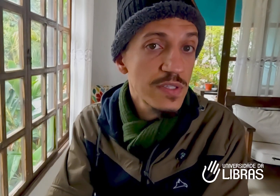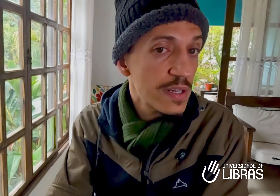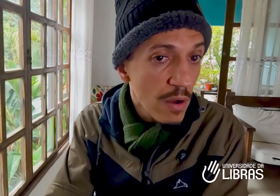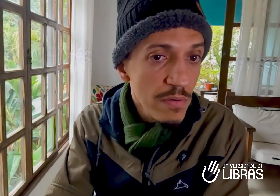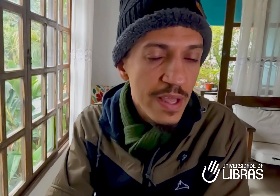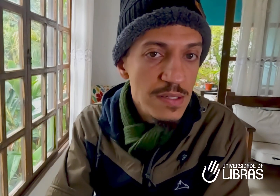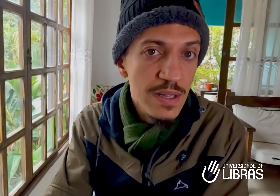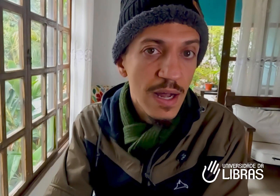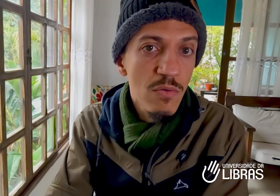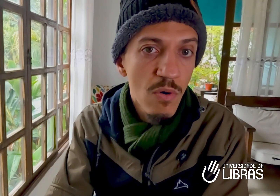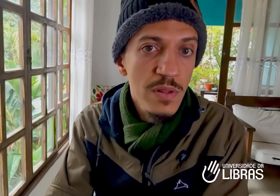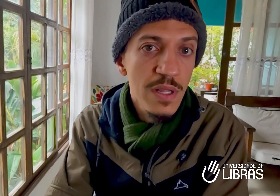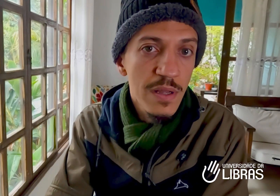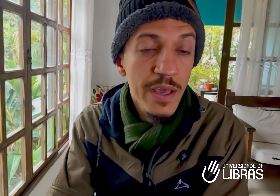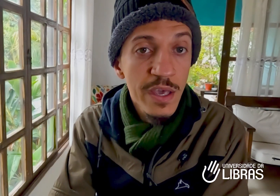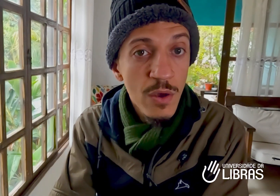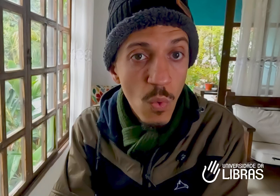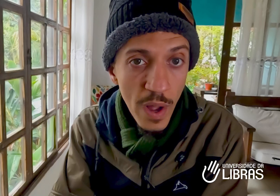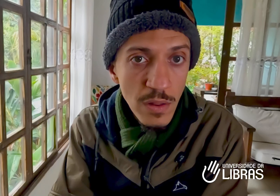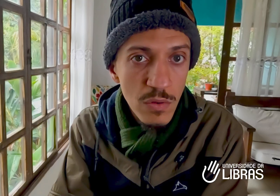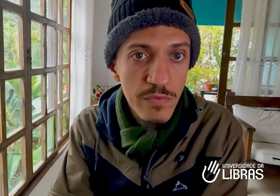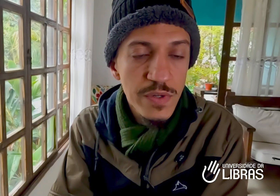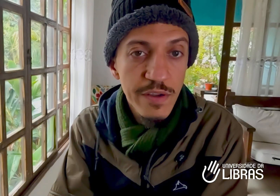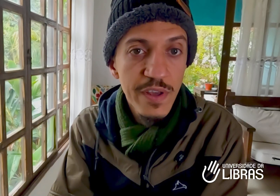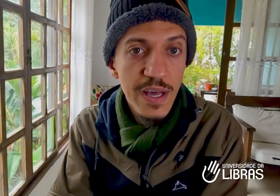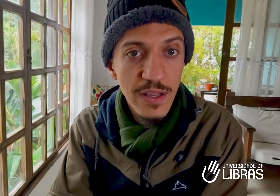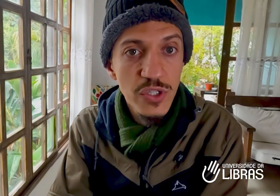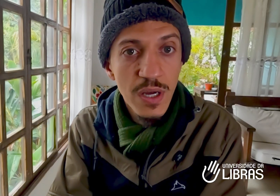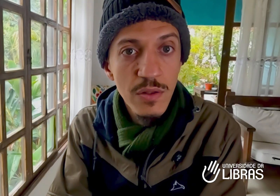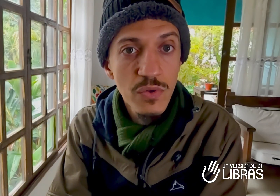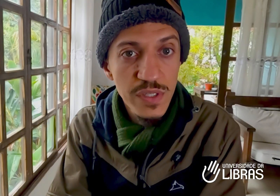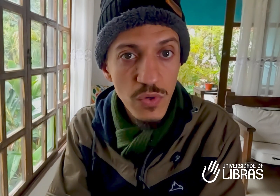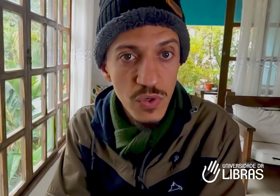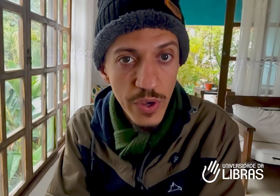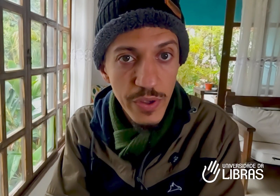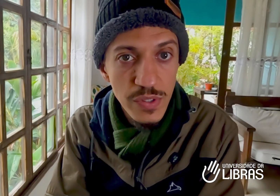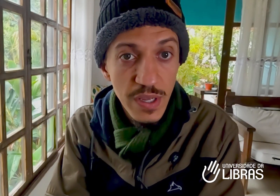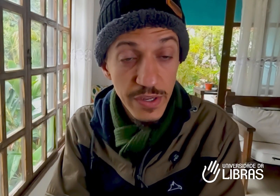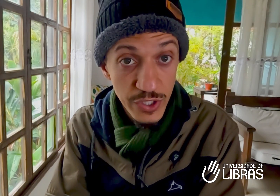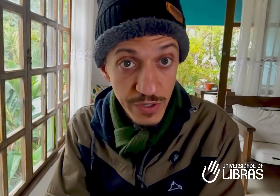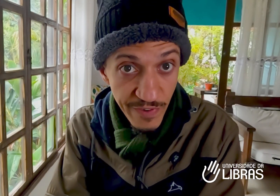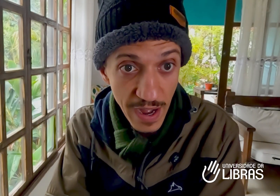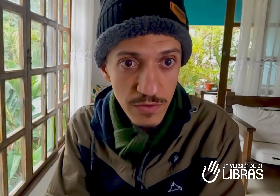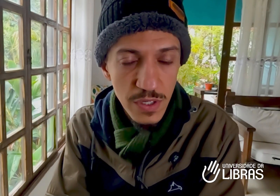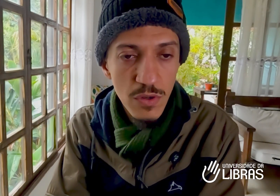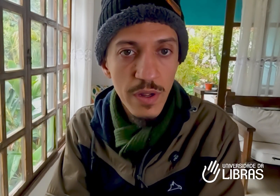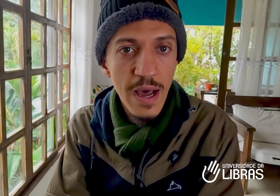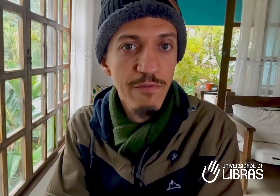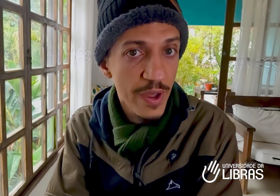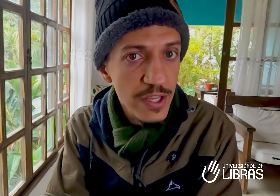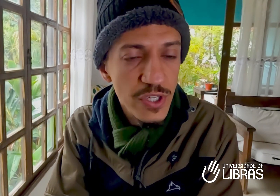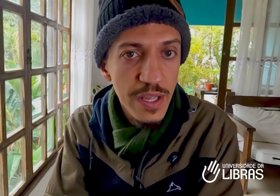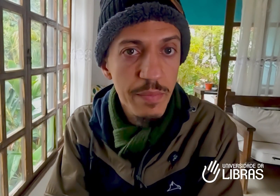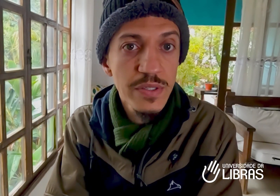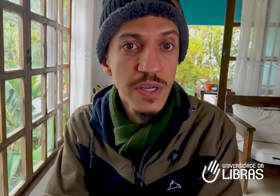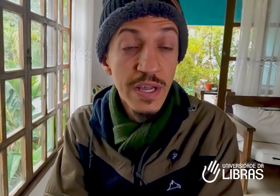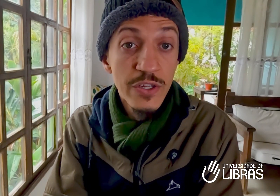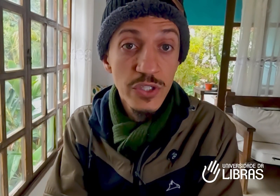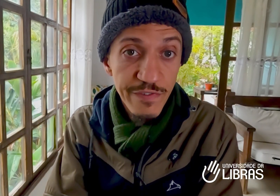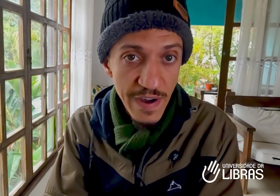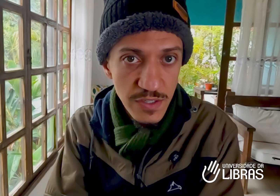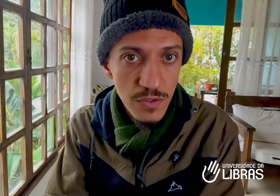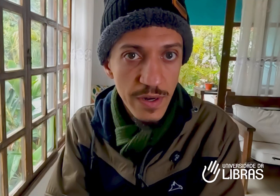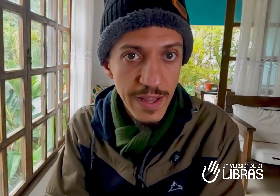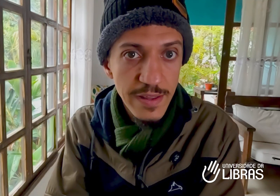talvez você não tenha se dado conta é que enquanto você ficar adiando os seus sonhos de fato se tornar fluente em Libras,